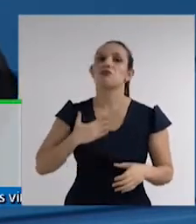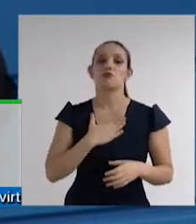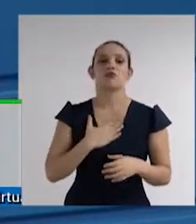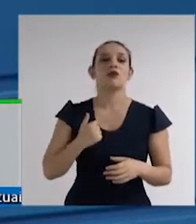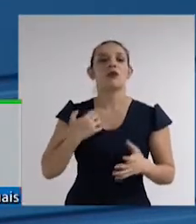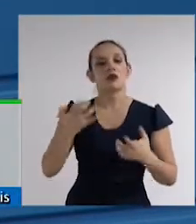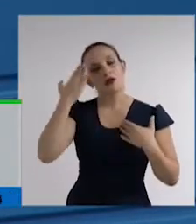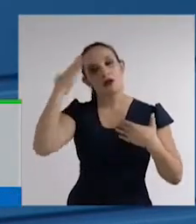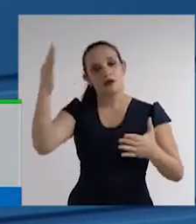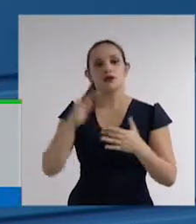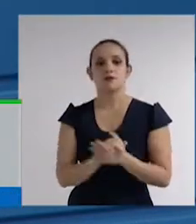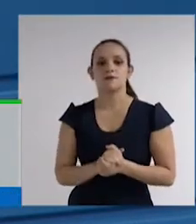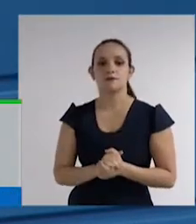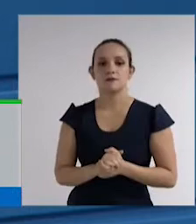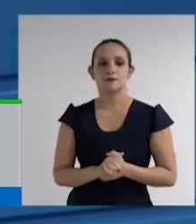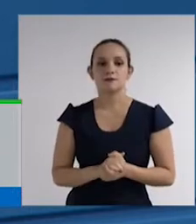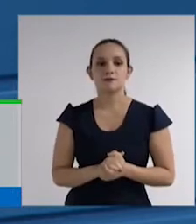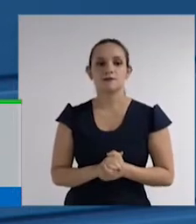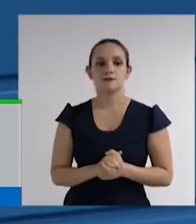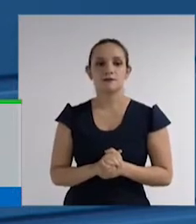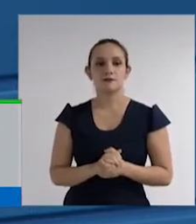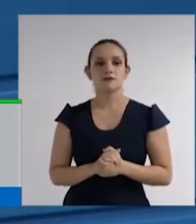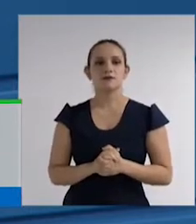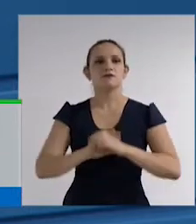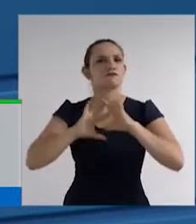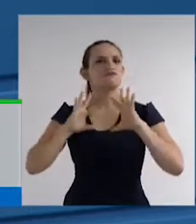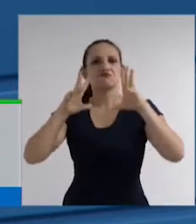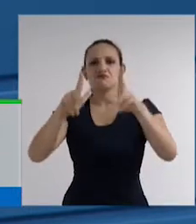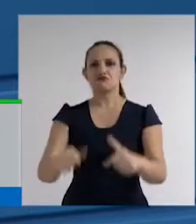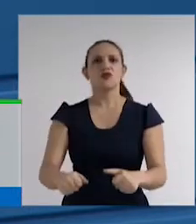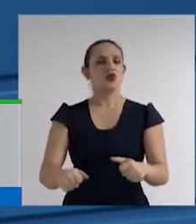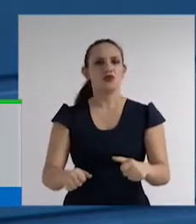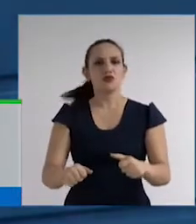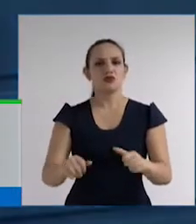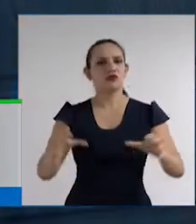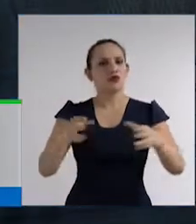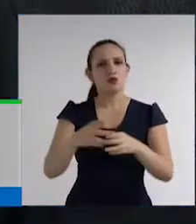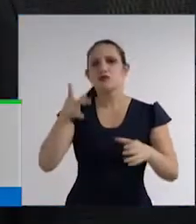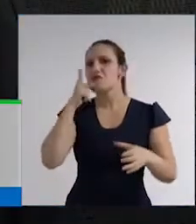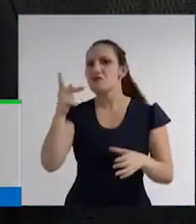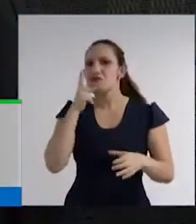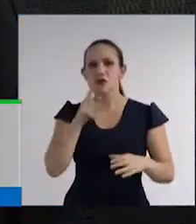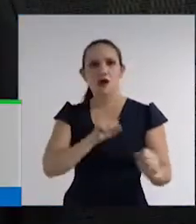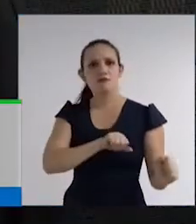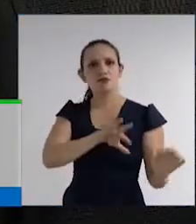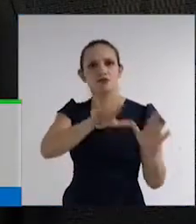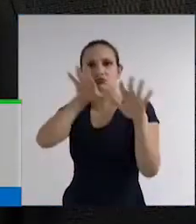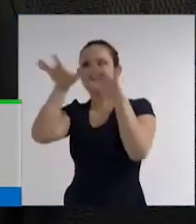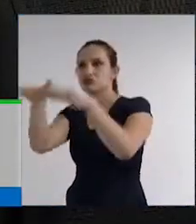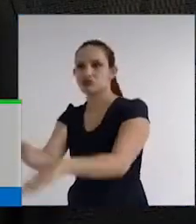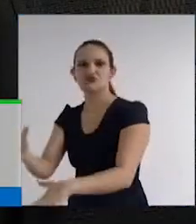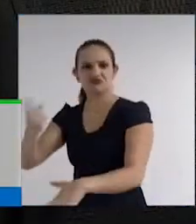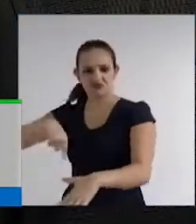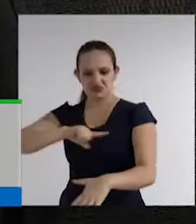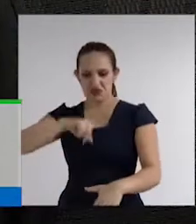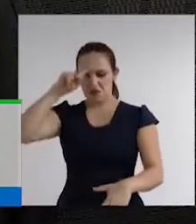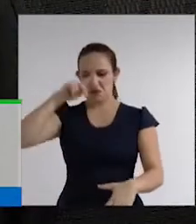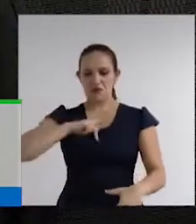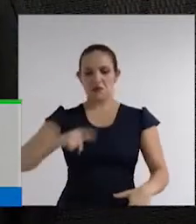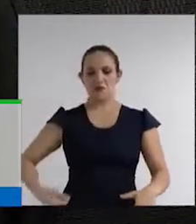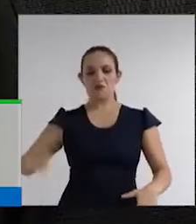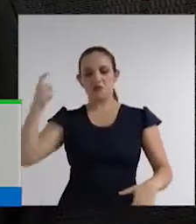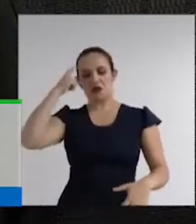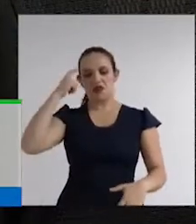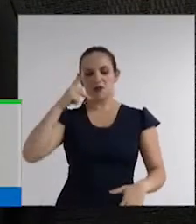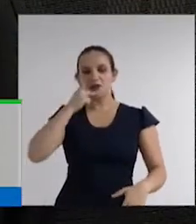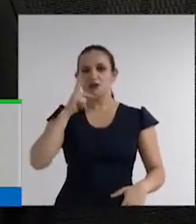a grandeza, né, Mara, de todos os blocos que lá tiveram, todos. Primeira preocupação não foi com o seu partido, foi com o